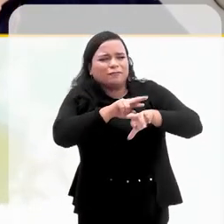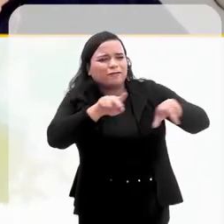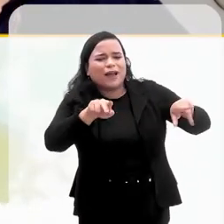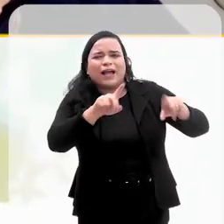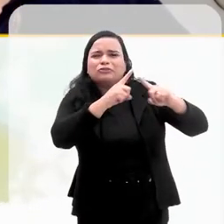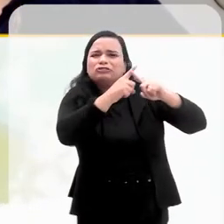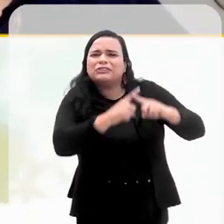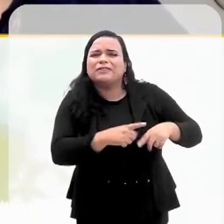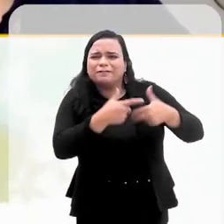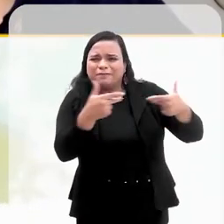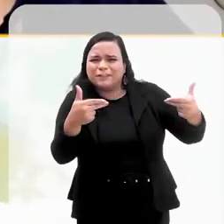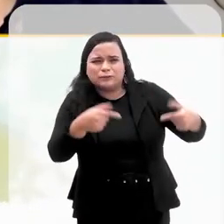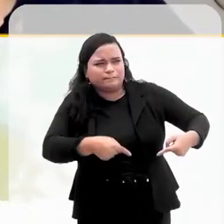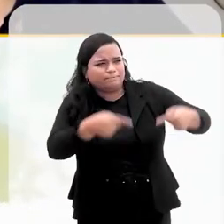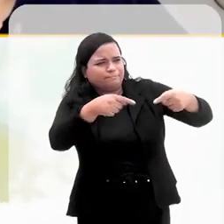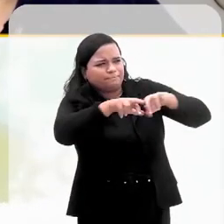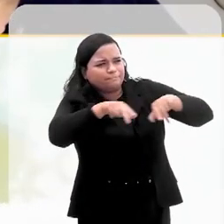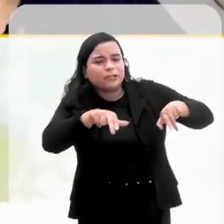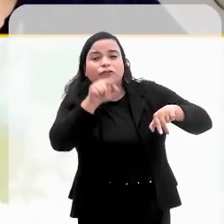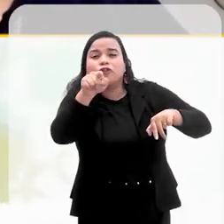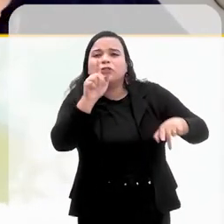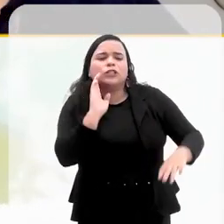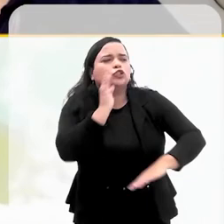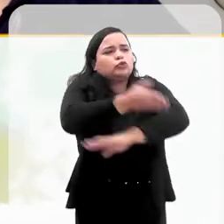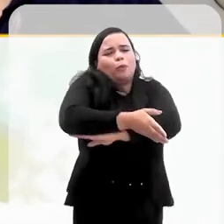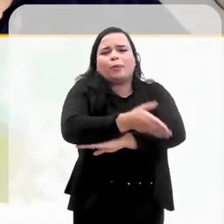Os momentos que você está ali à prova.